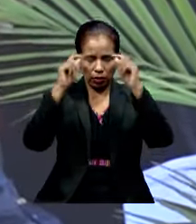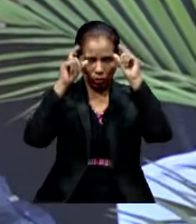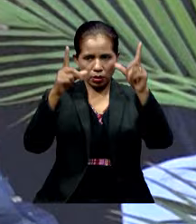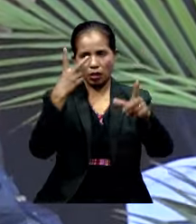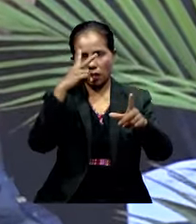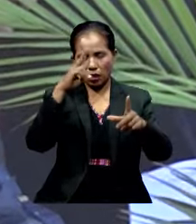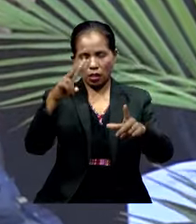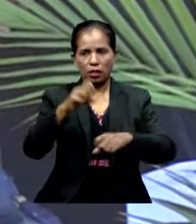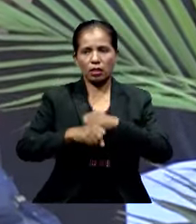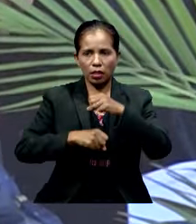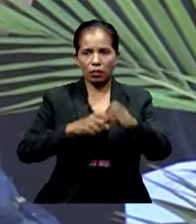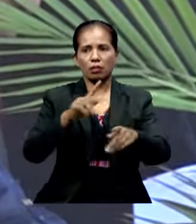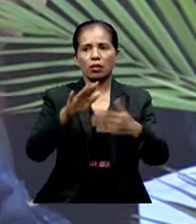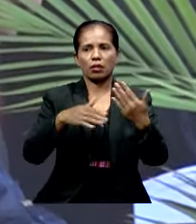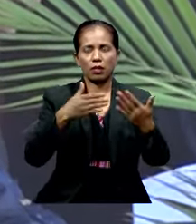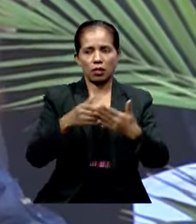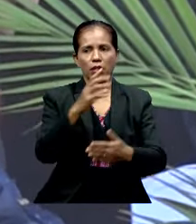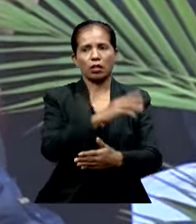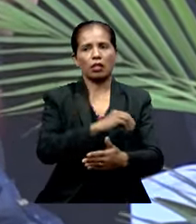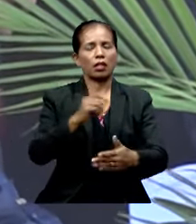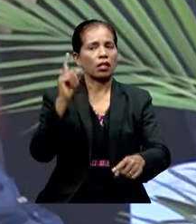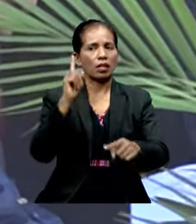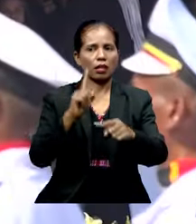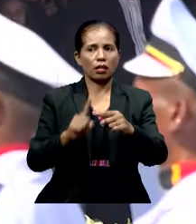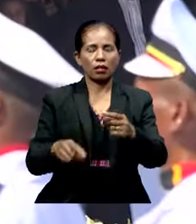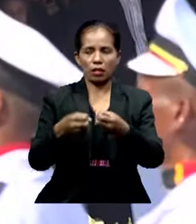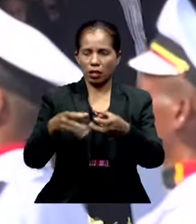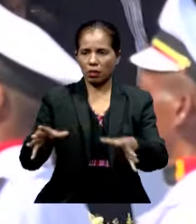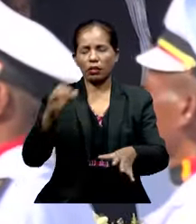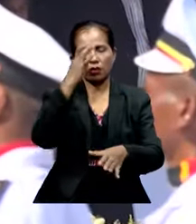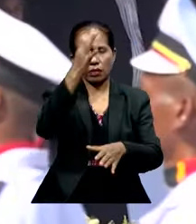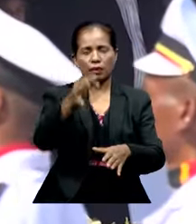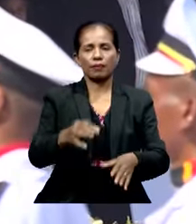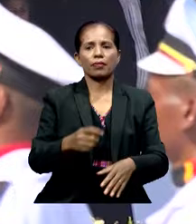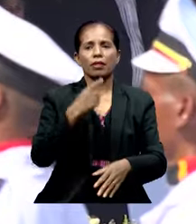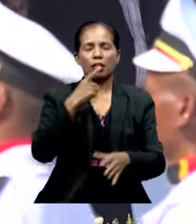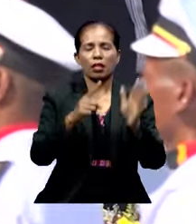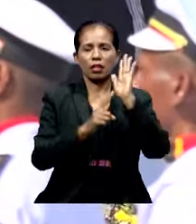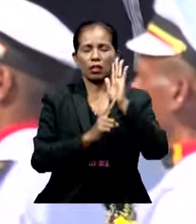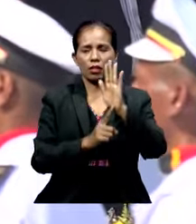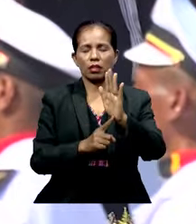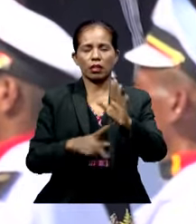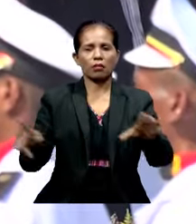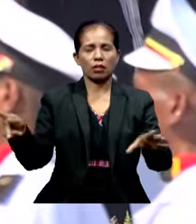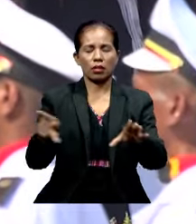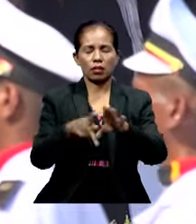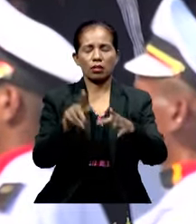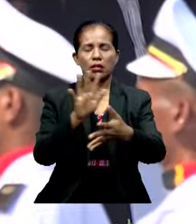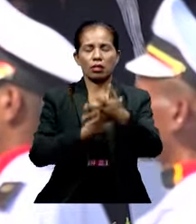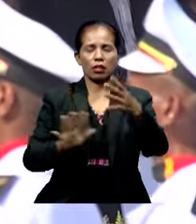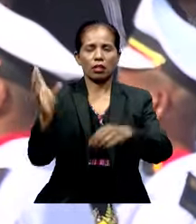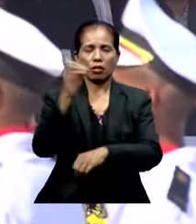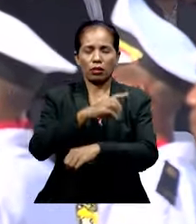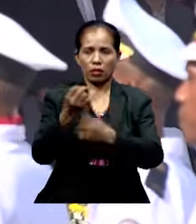sacrifício heroi siranian, iha resistência, nune labele, lakon iha futuro. Fernanda Lai hatu lia hirak ne, hafuin partisipe he komorasan lorong